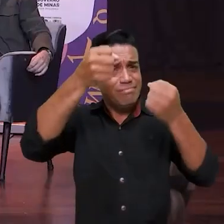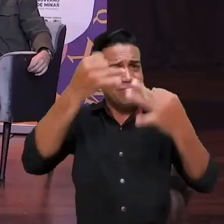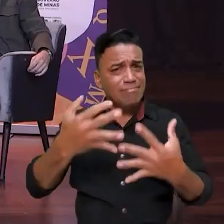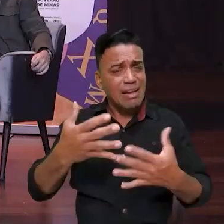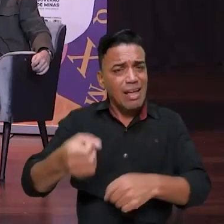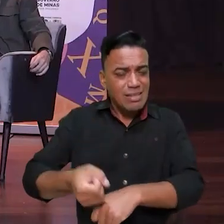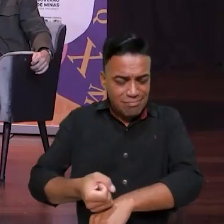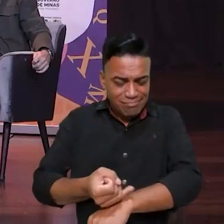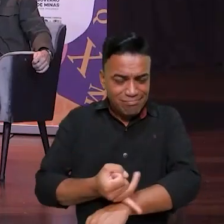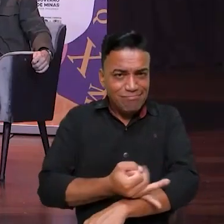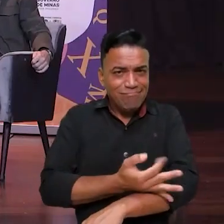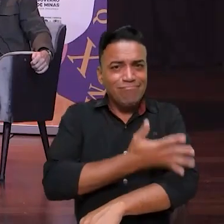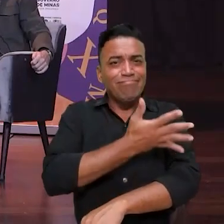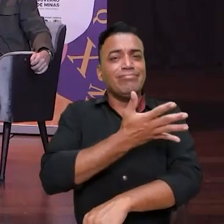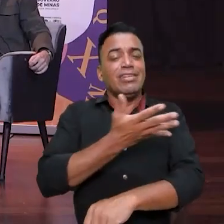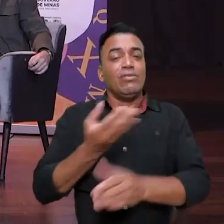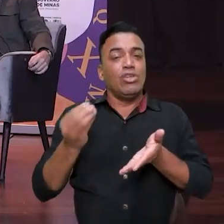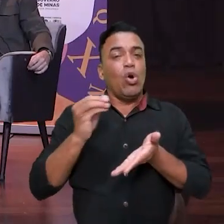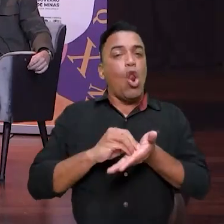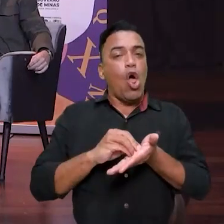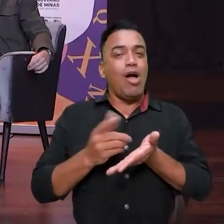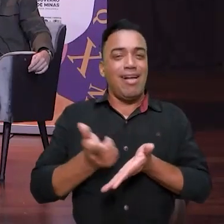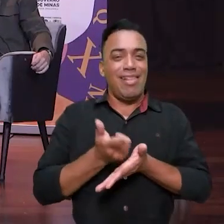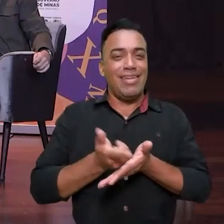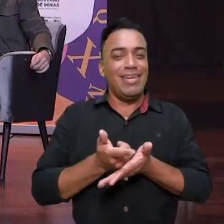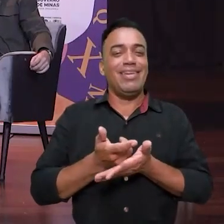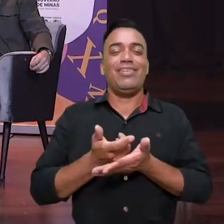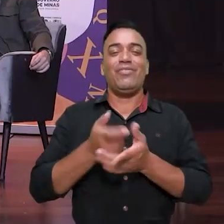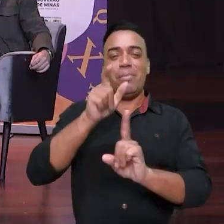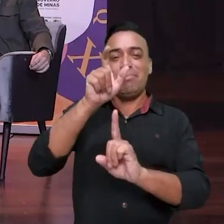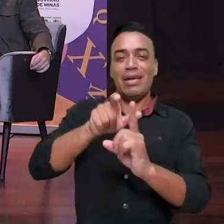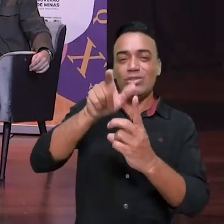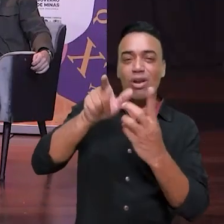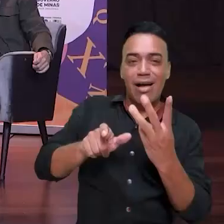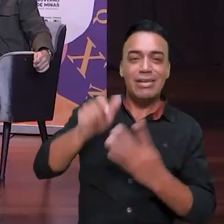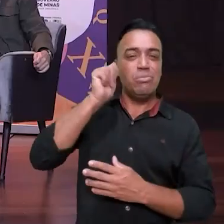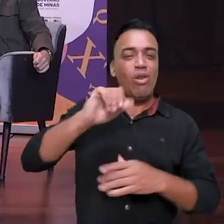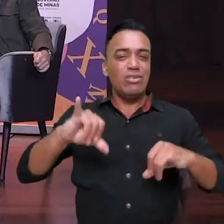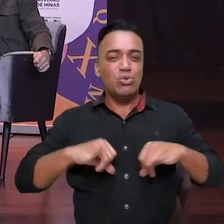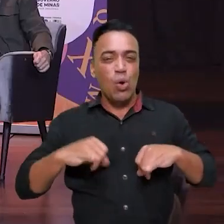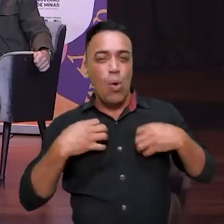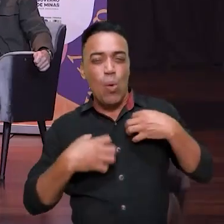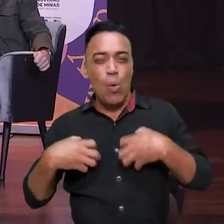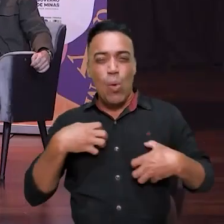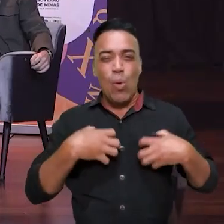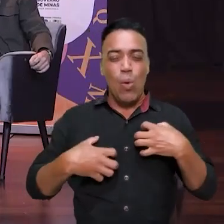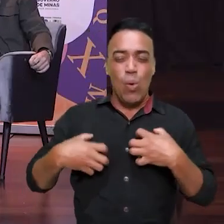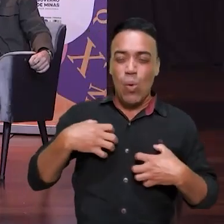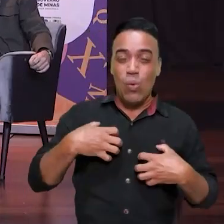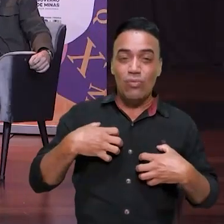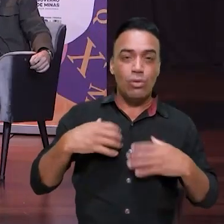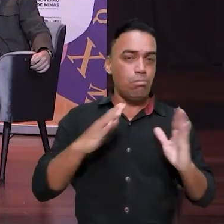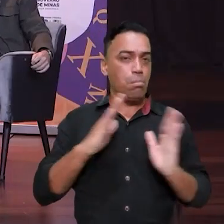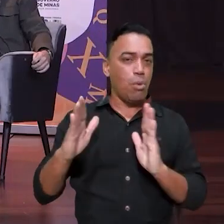dessa sensibilidade, né? Com que você trata essas personagens que sofrem, né? Que têm dor e que, em